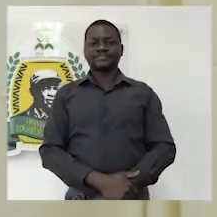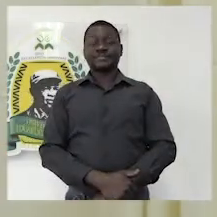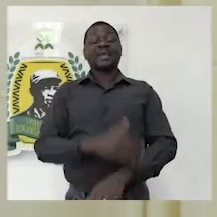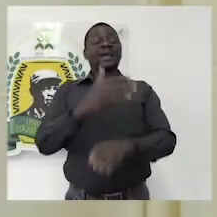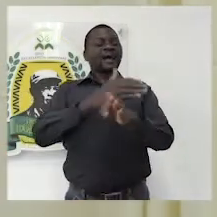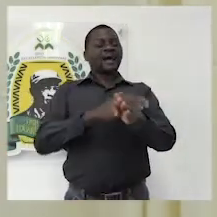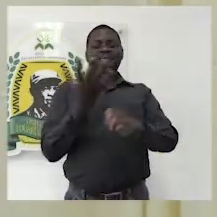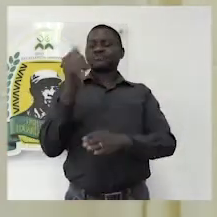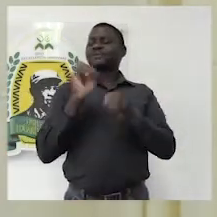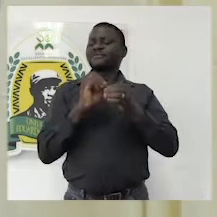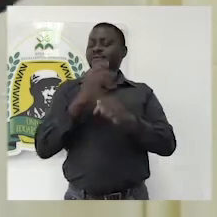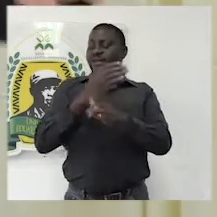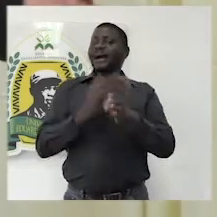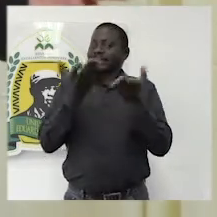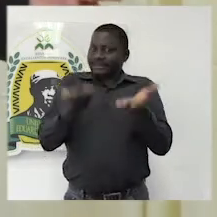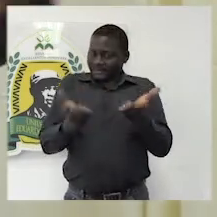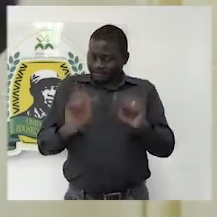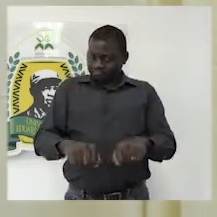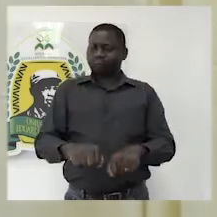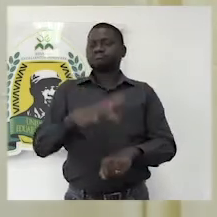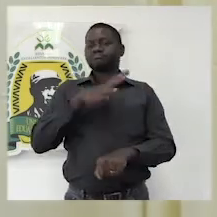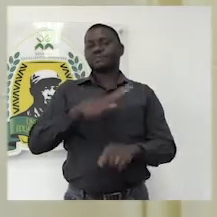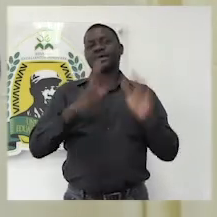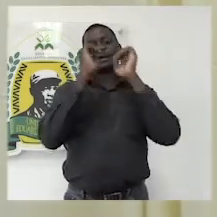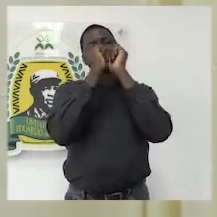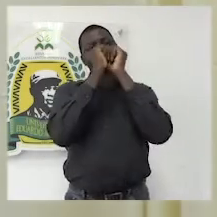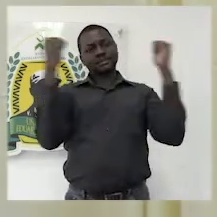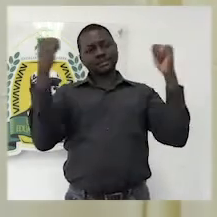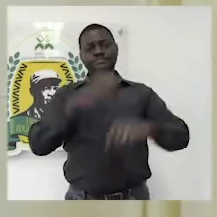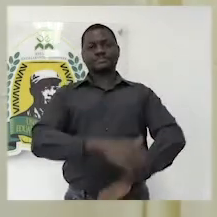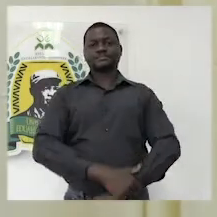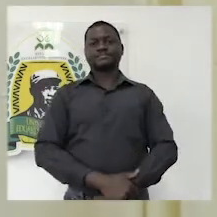Aquilo que ele podia produzir enquanto estava é isto, é independência.